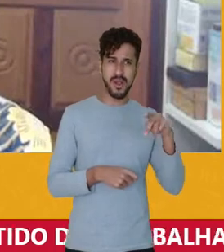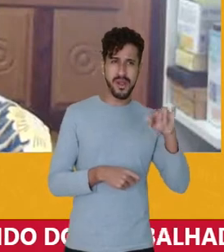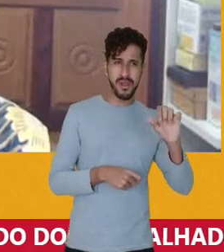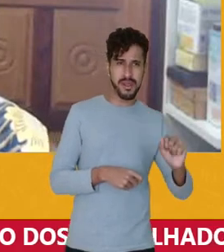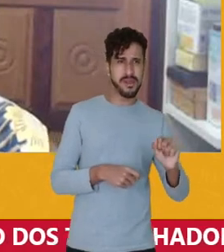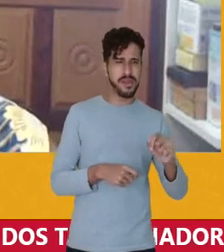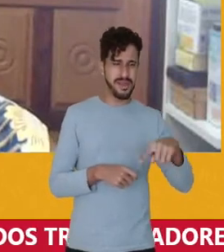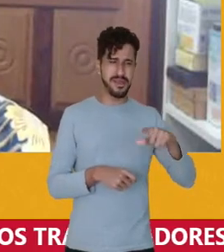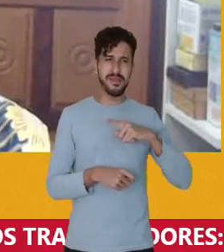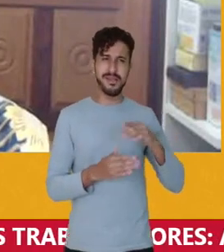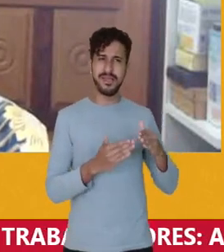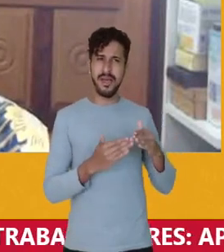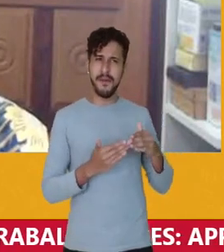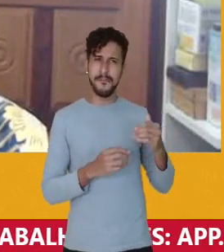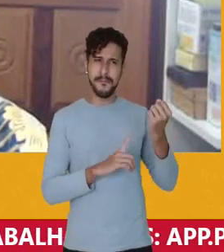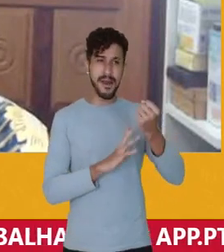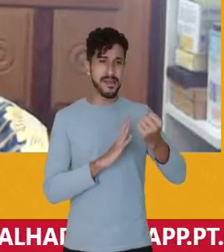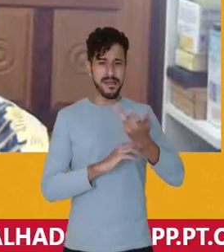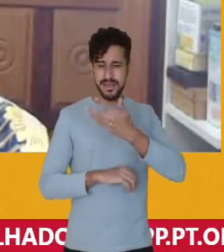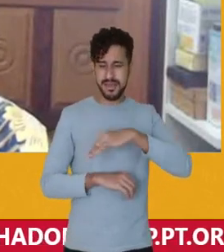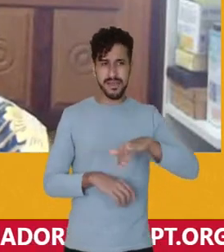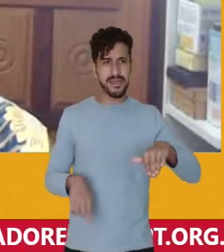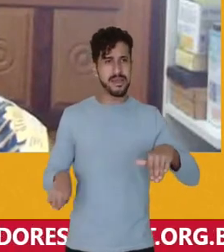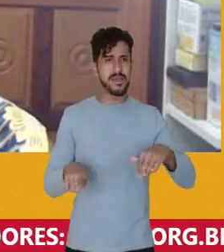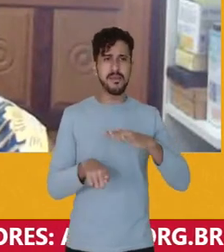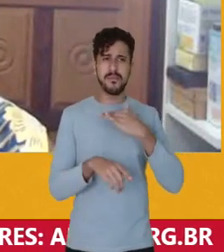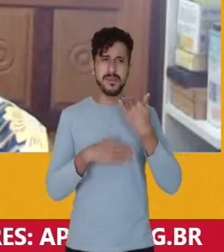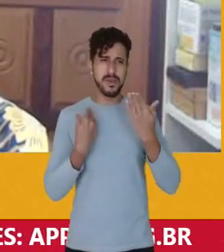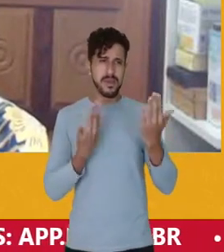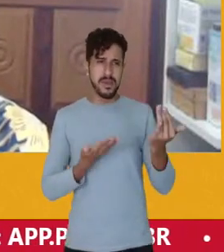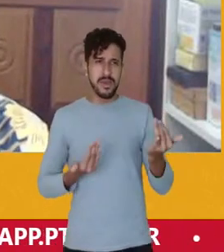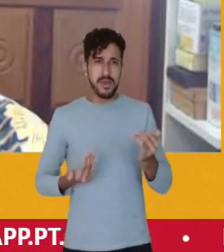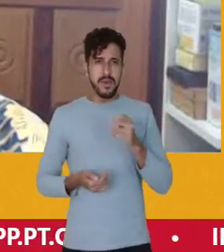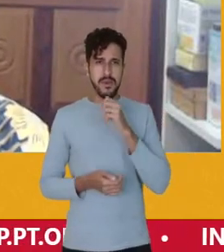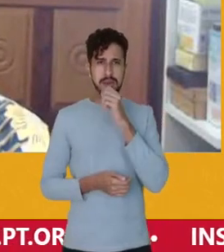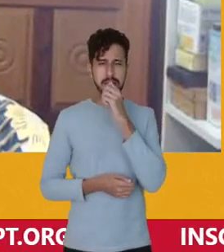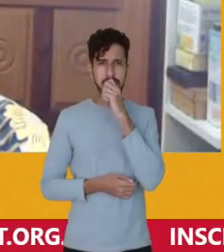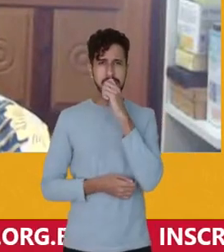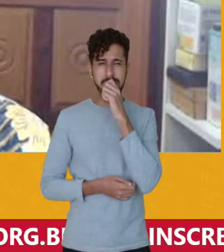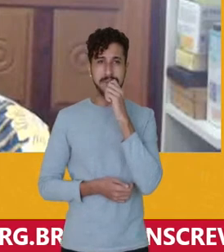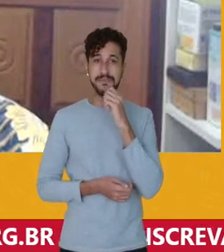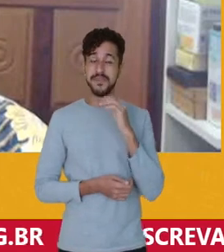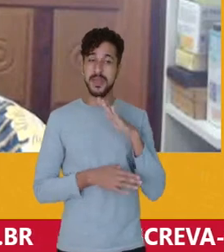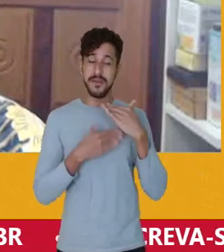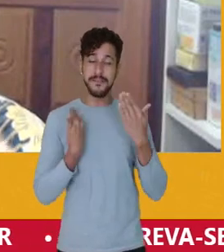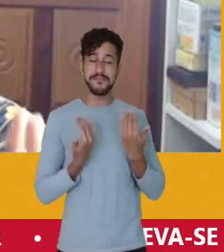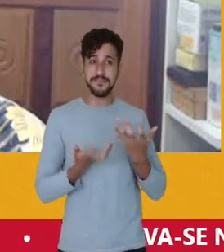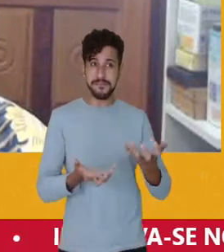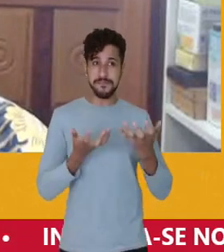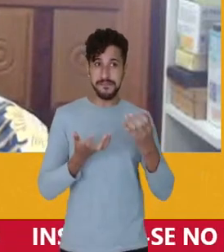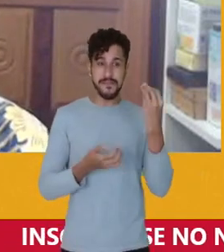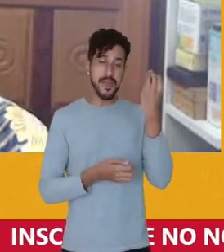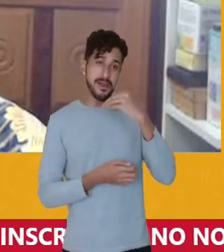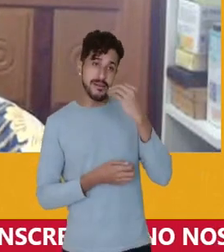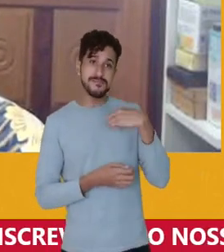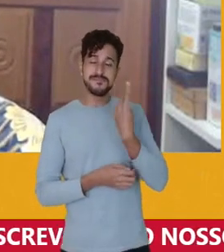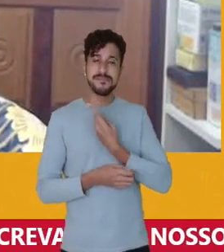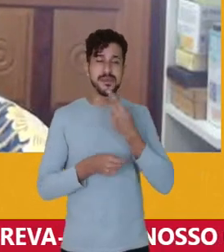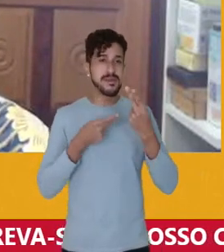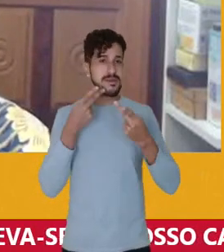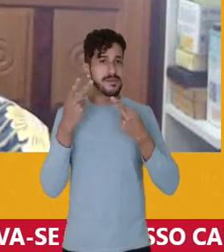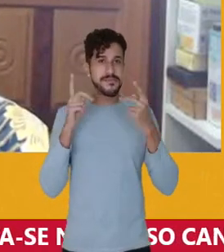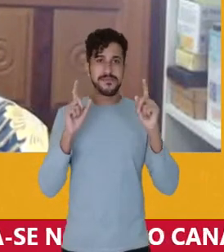para matar, né? E as nossas crianças têm morrido, os nossos jovens também. E eu quero aproveitar que a gente está